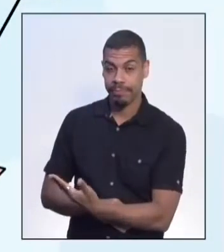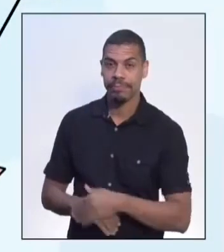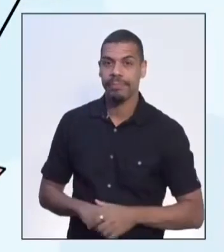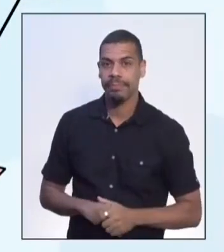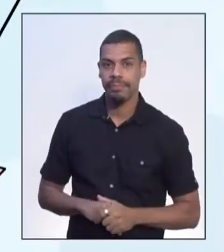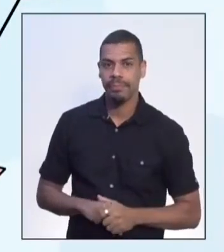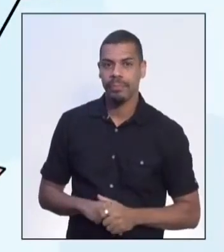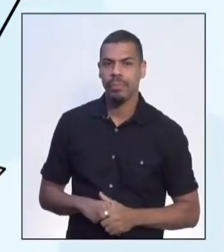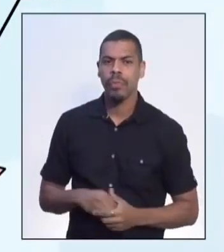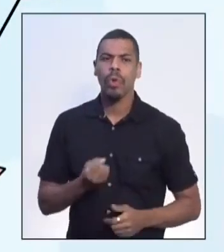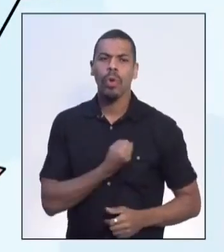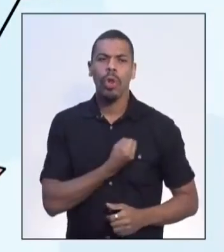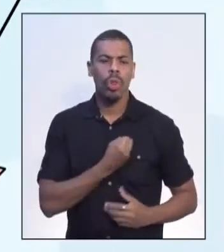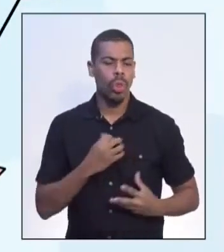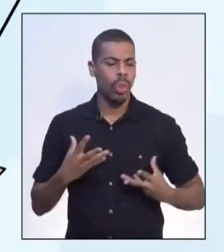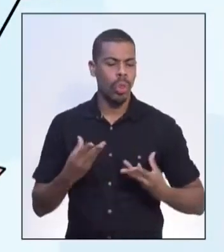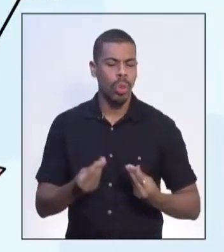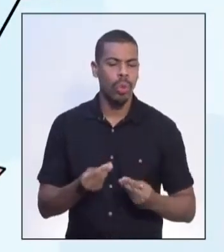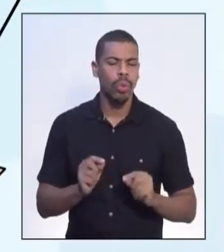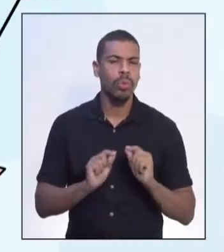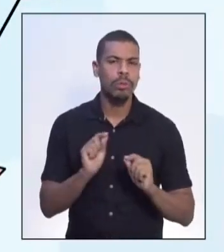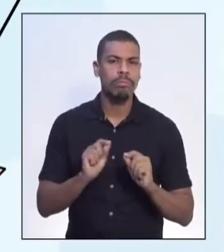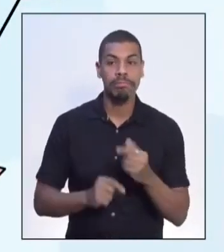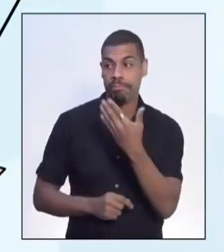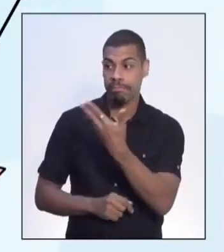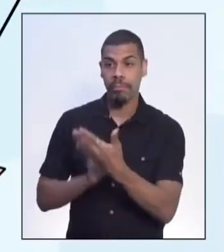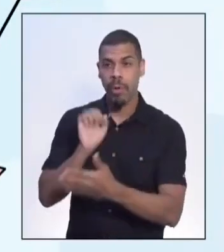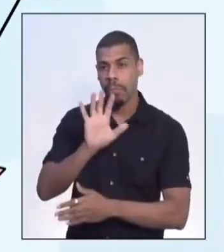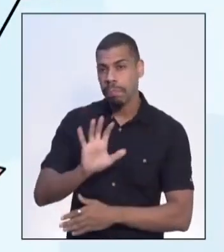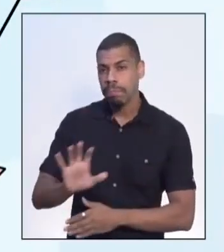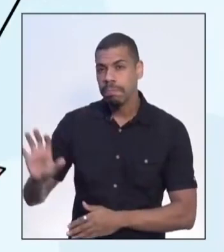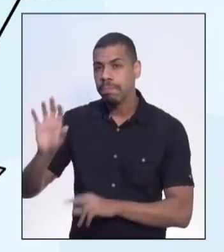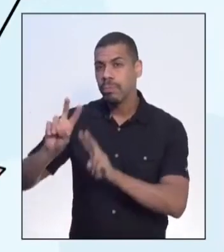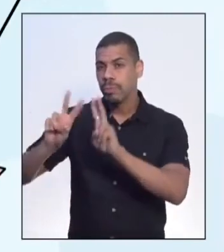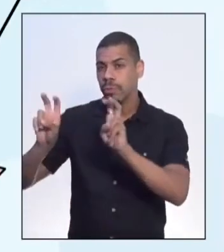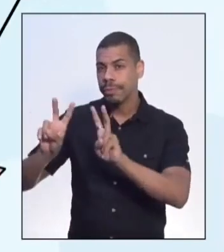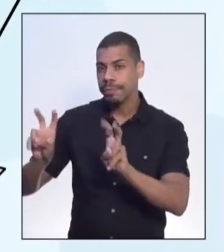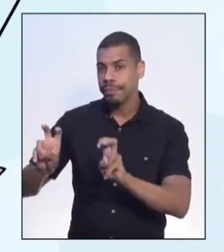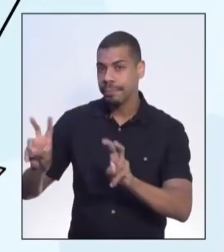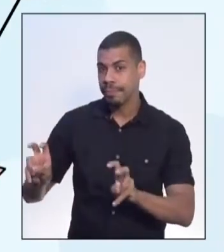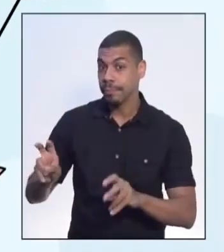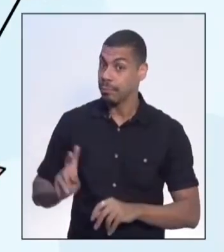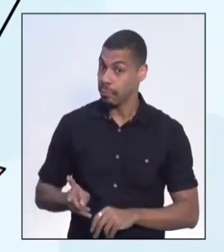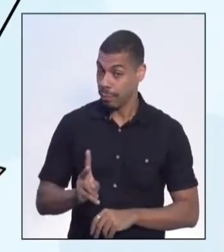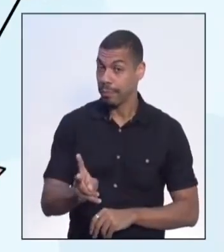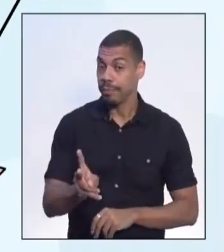com números complexos e com equações algébricas e vamos